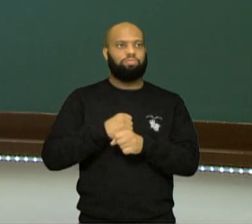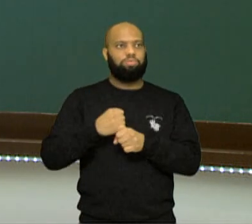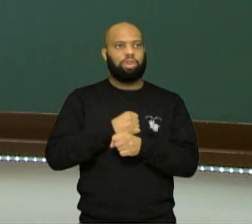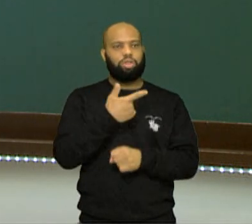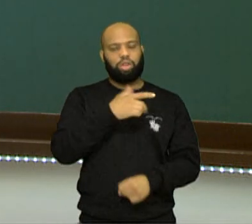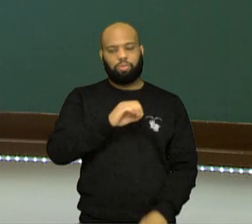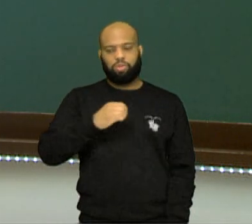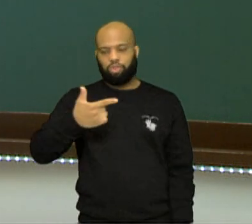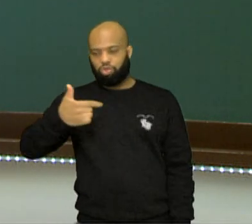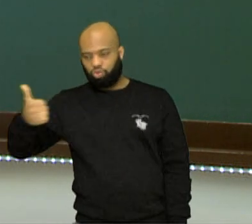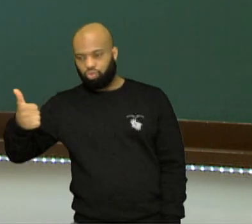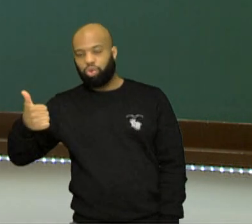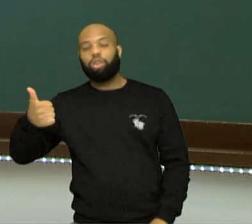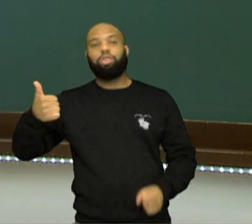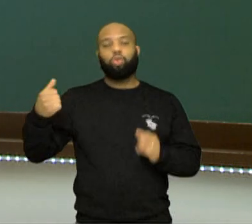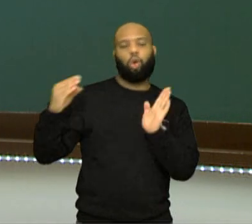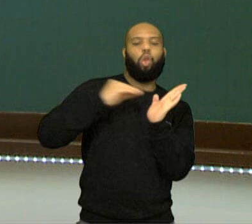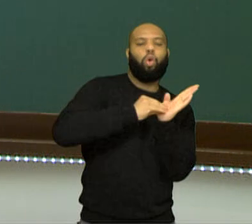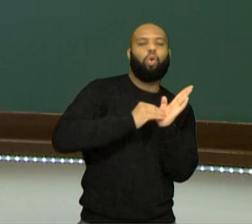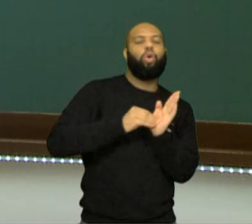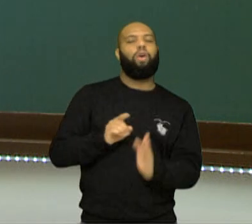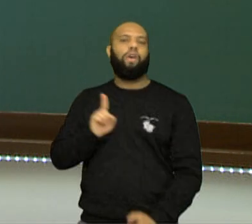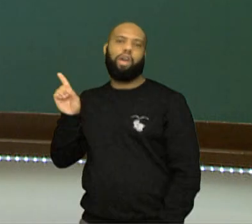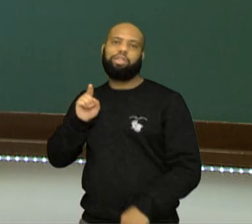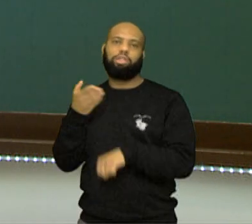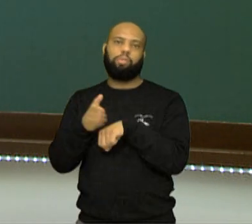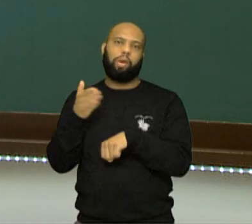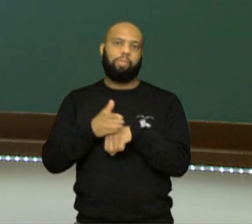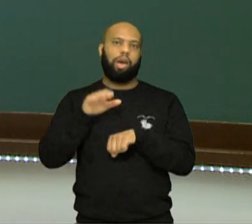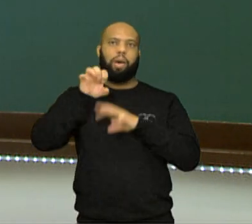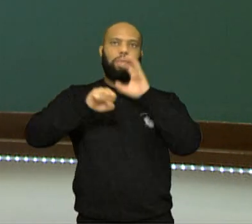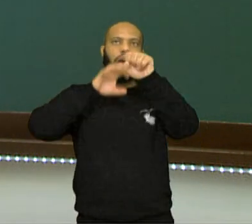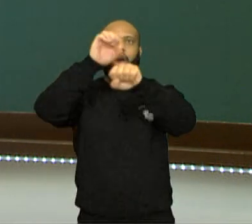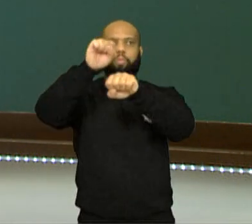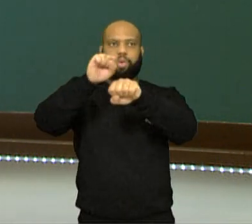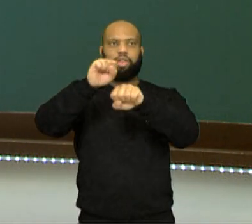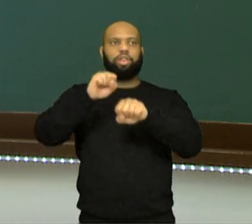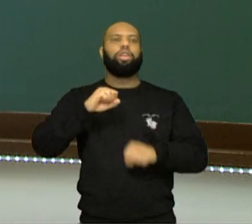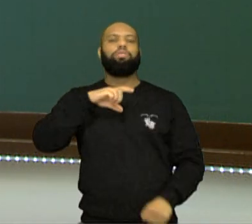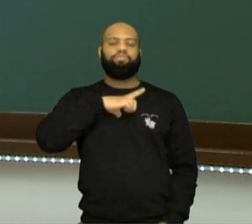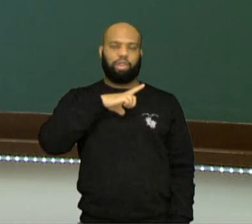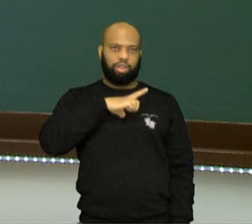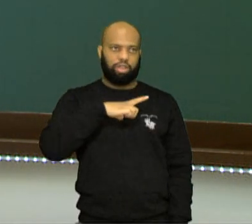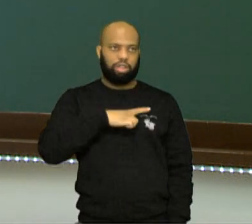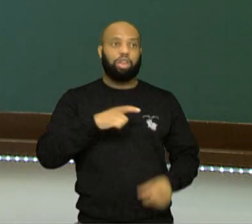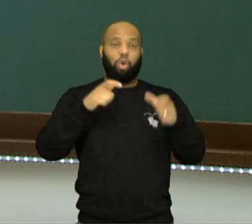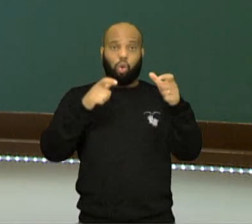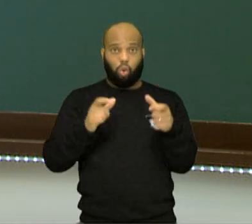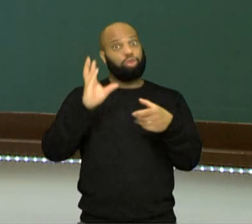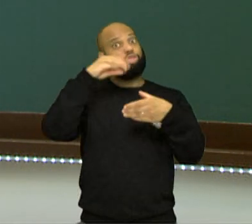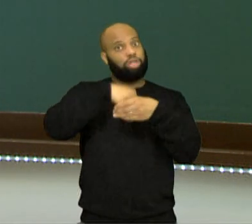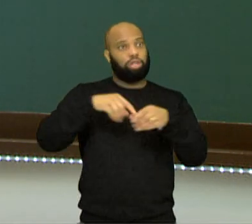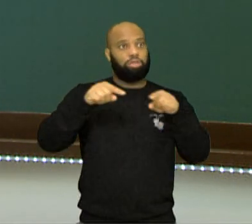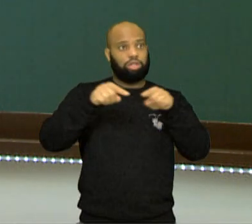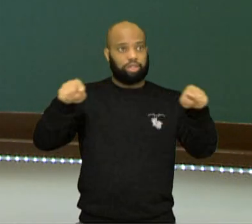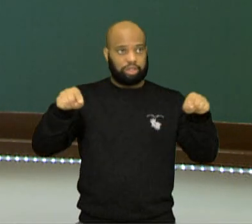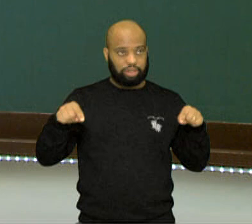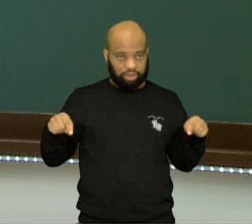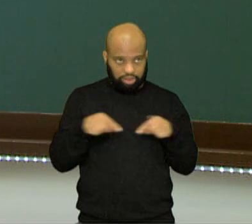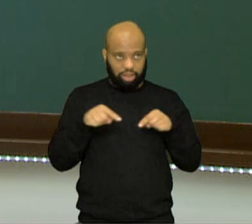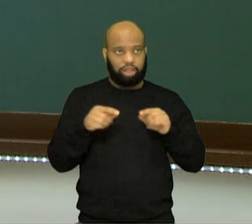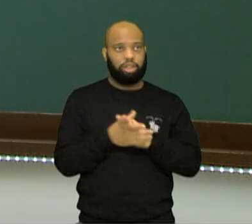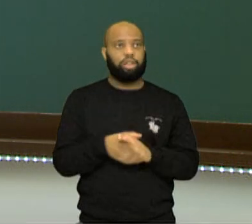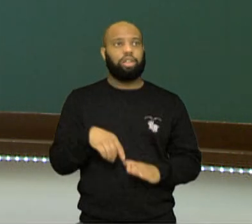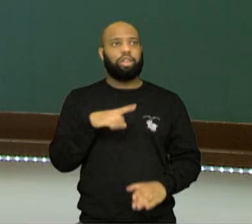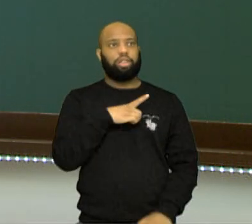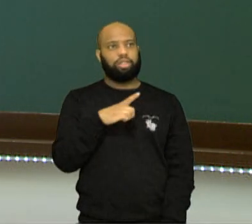2021, foi incluída a prática da modalidade de escalada esportiva indoor nas seguintes provas: